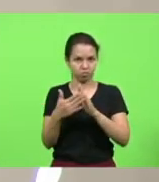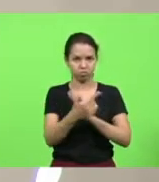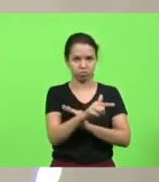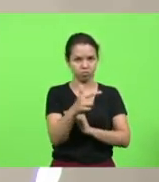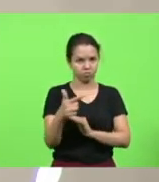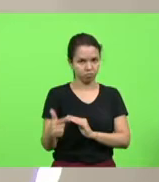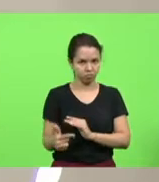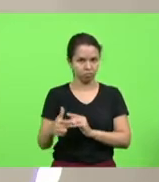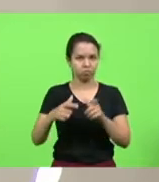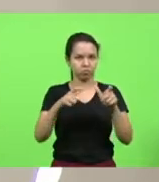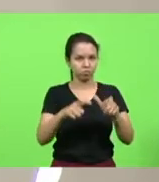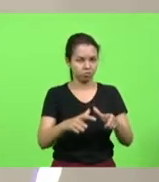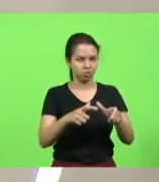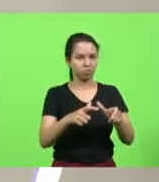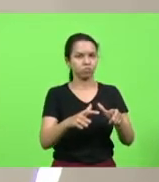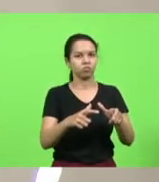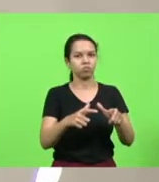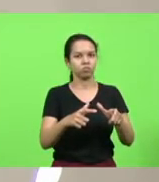conta